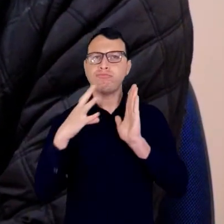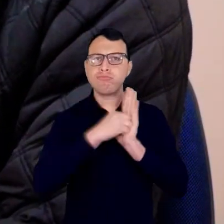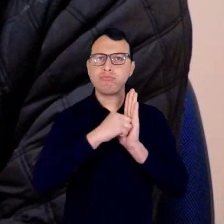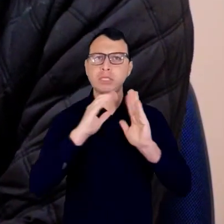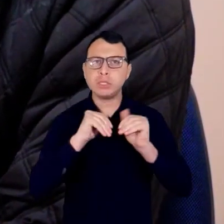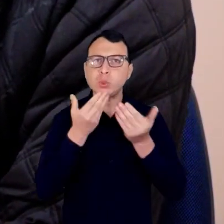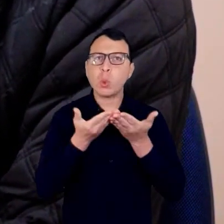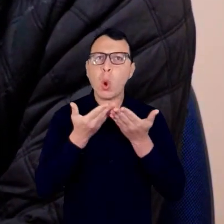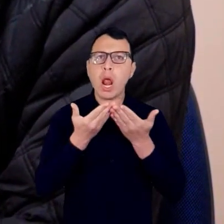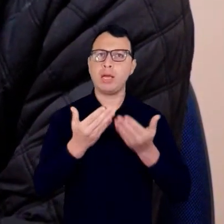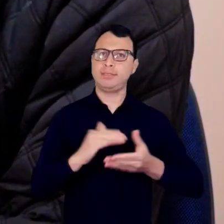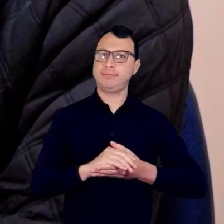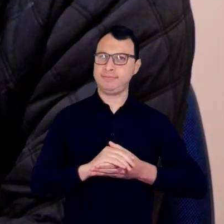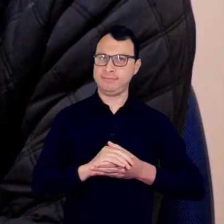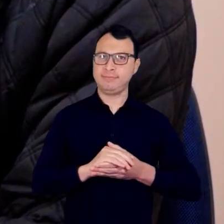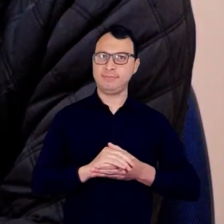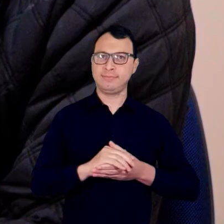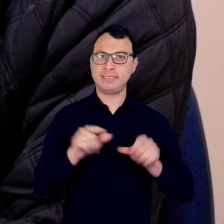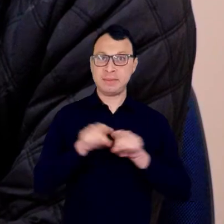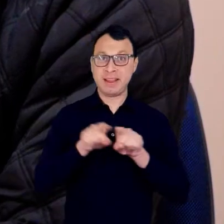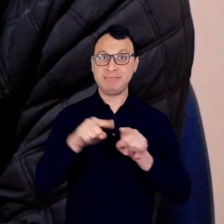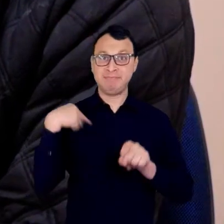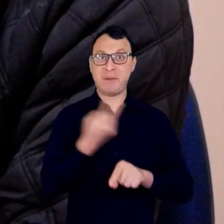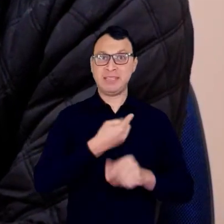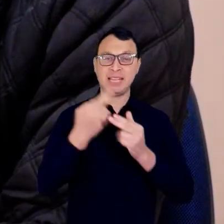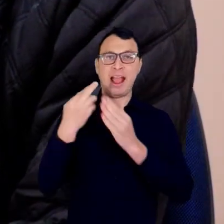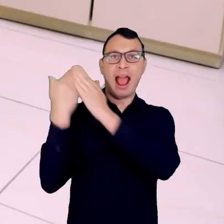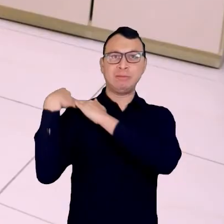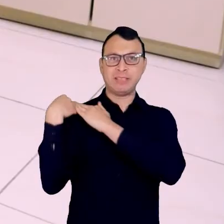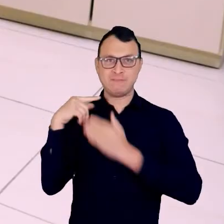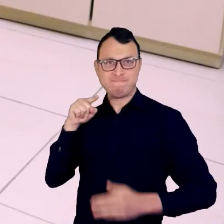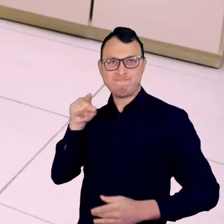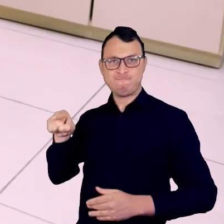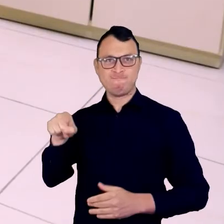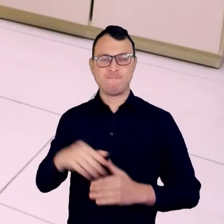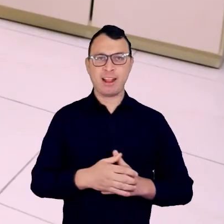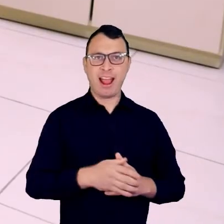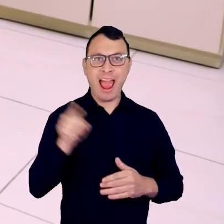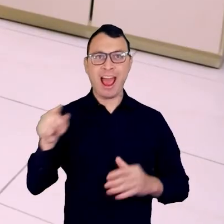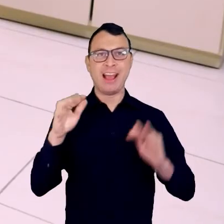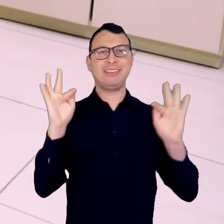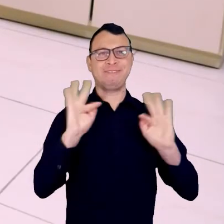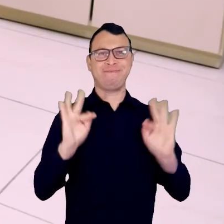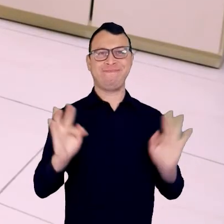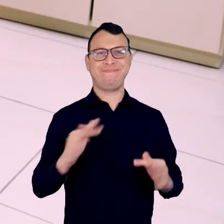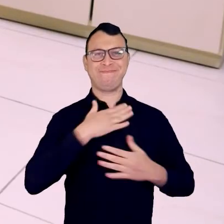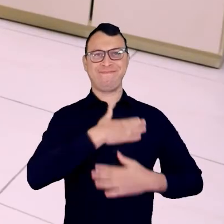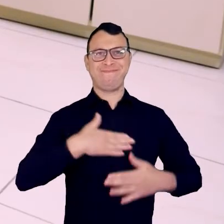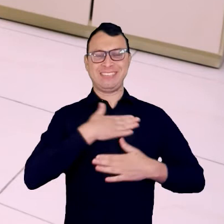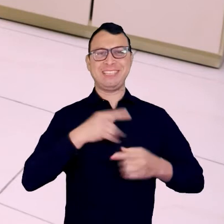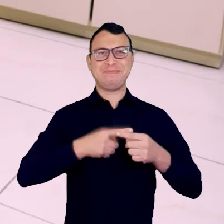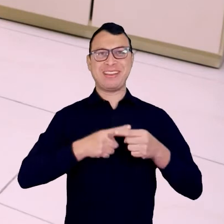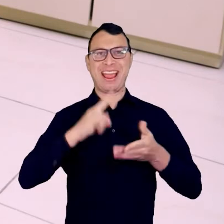ela facilmente e responder por ela, né. Para ela, ela está bastante feliz que agora, principalmente, ela vai